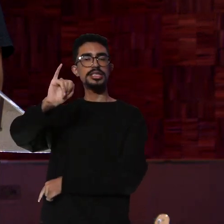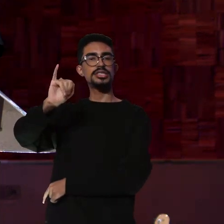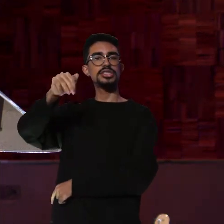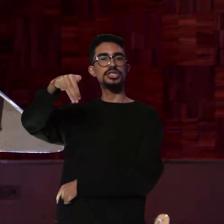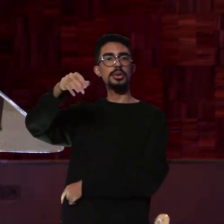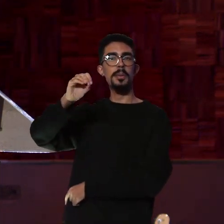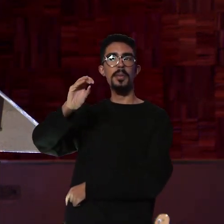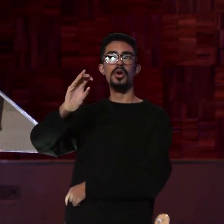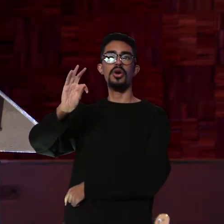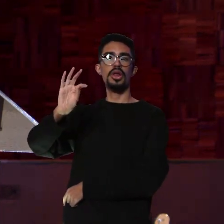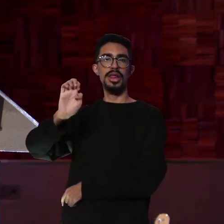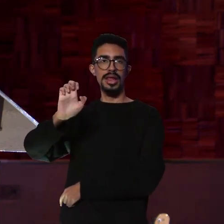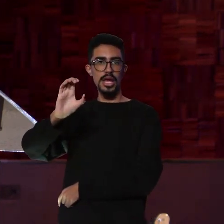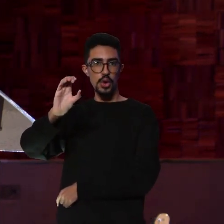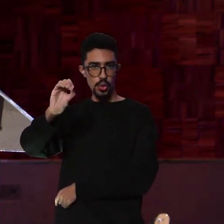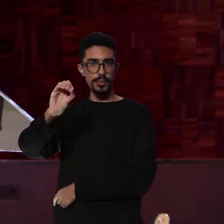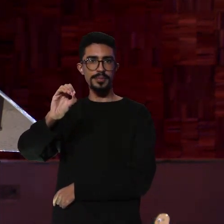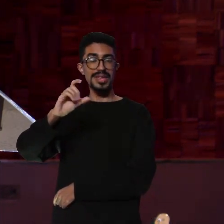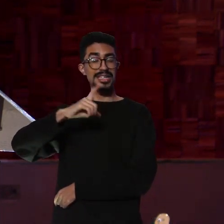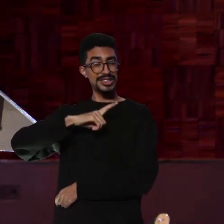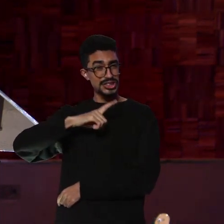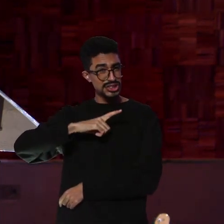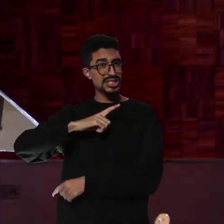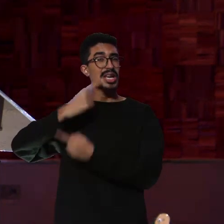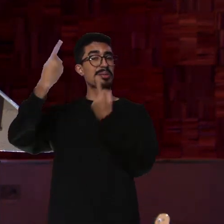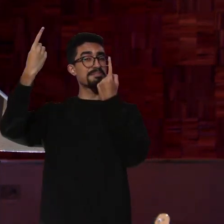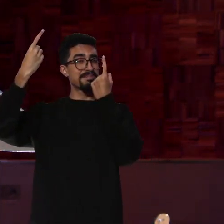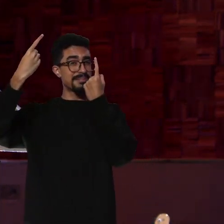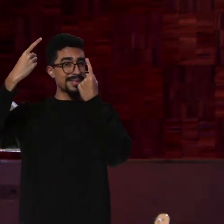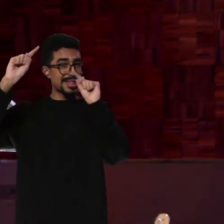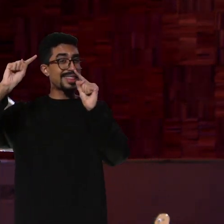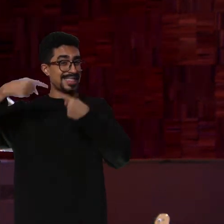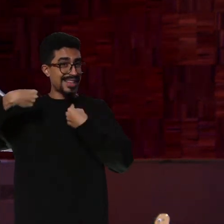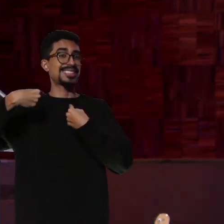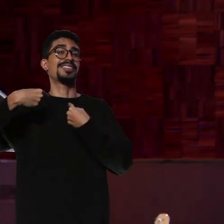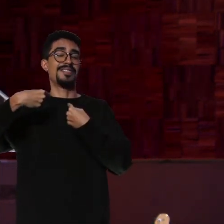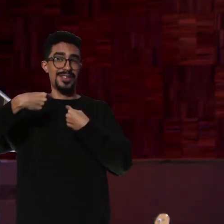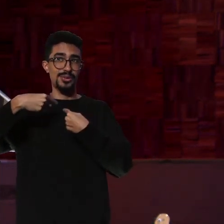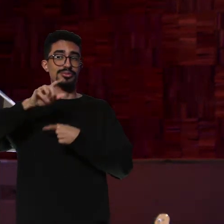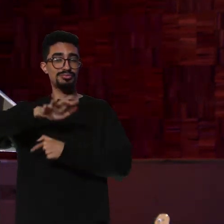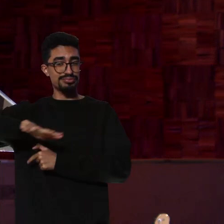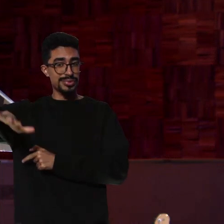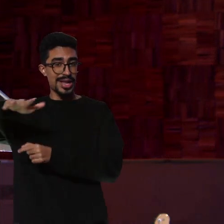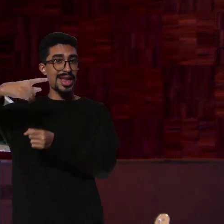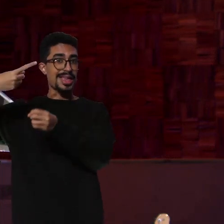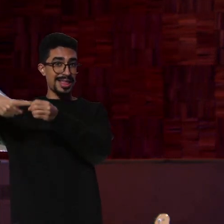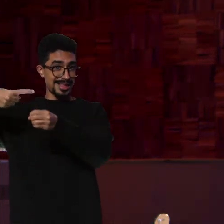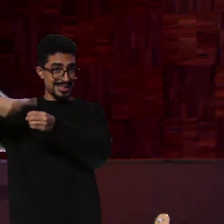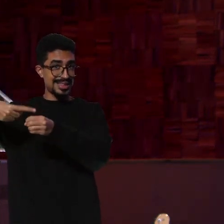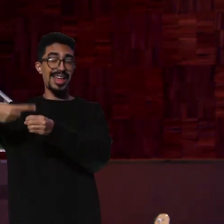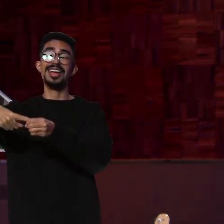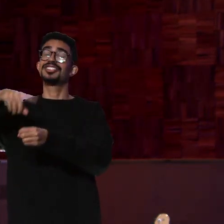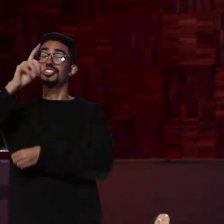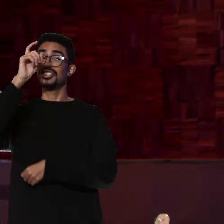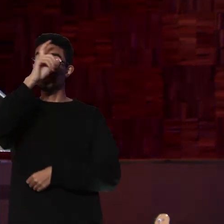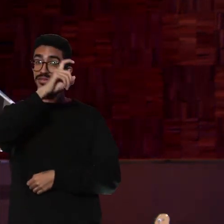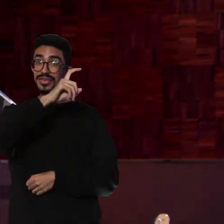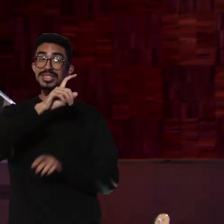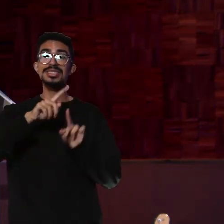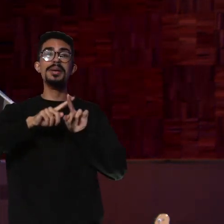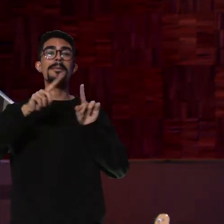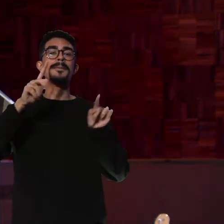Menor, mas Paulo vai dizer para ele: avalie as situações e sempre ande no espírito.